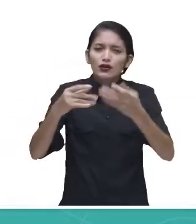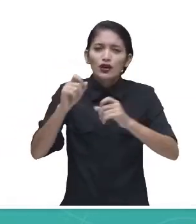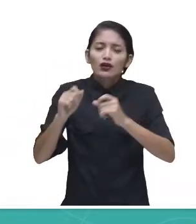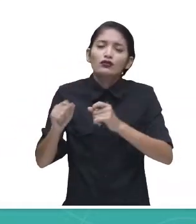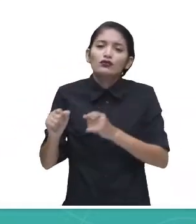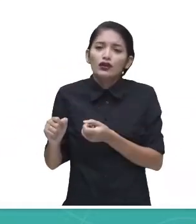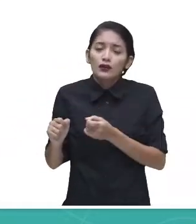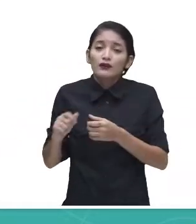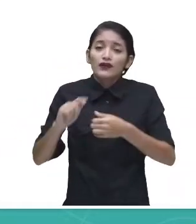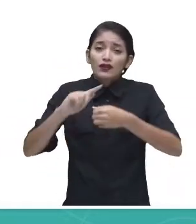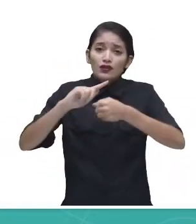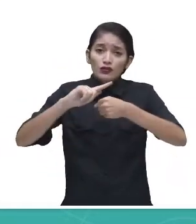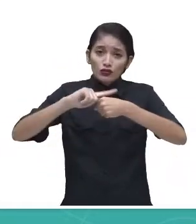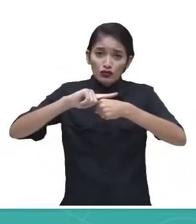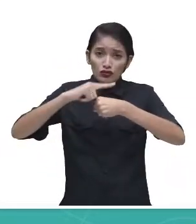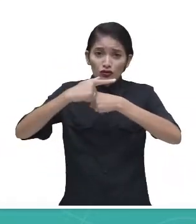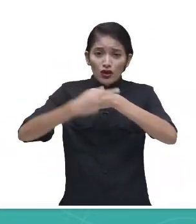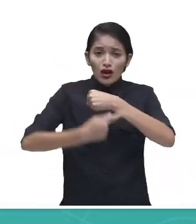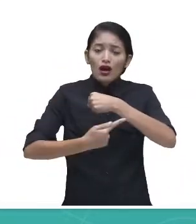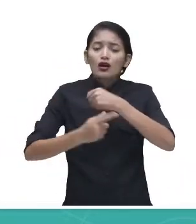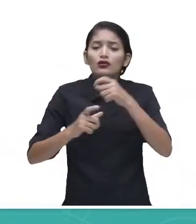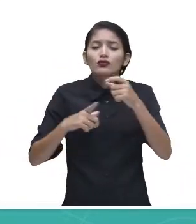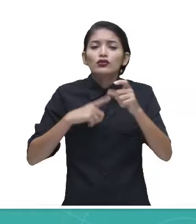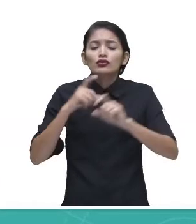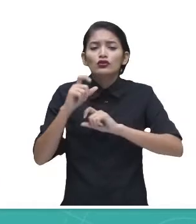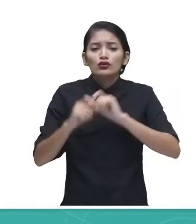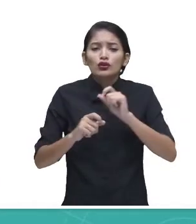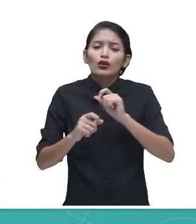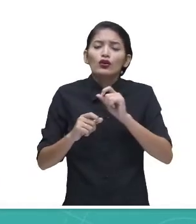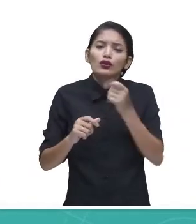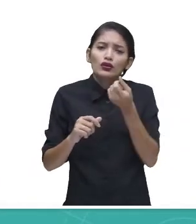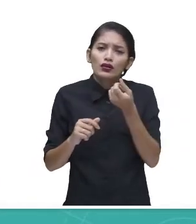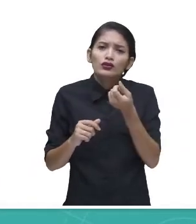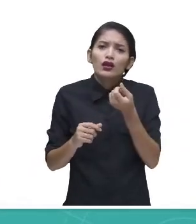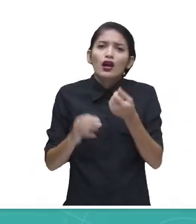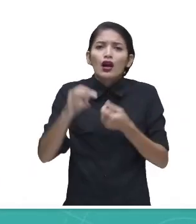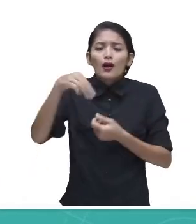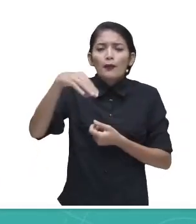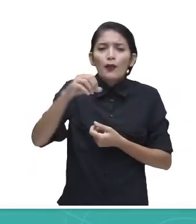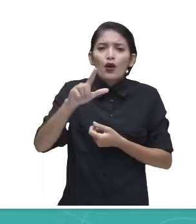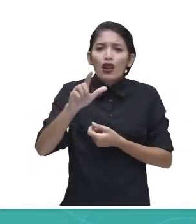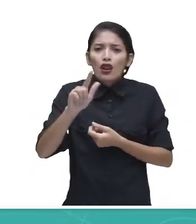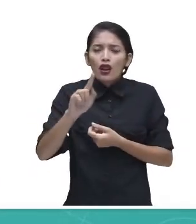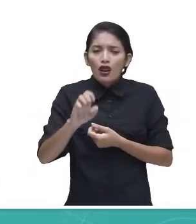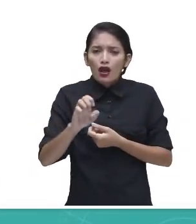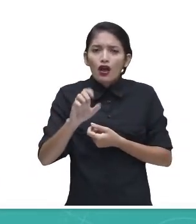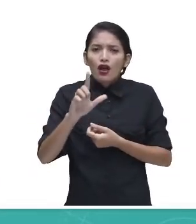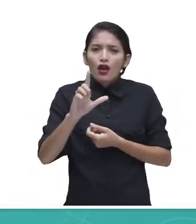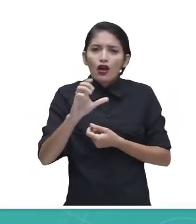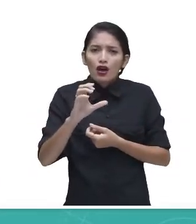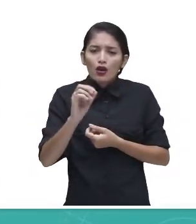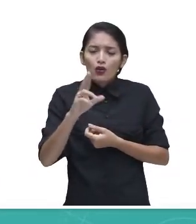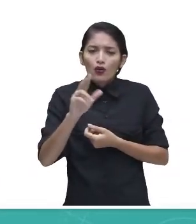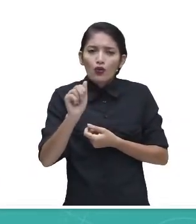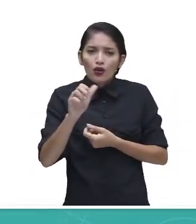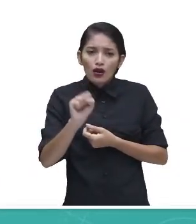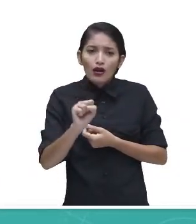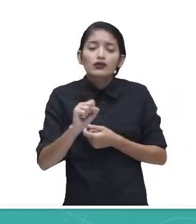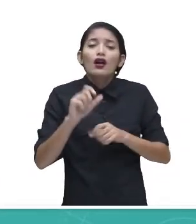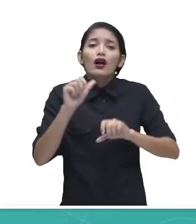Dos átomos, nós geramos aí, se agruparam, formaram moléculas, as moléculas